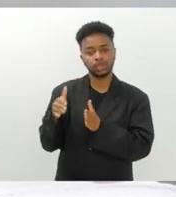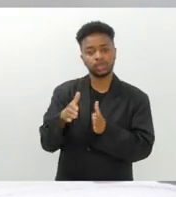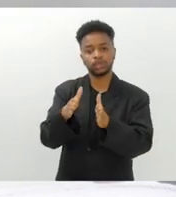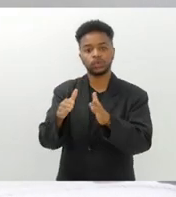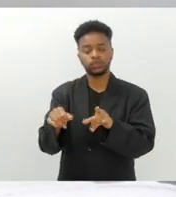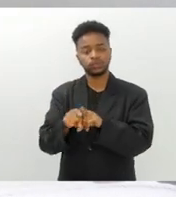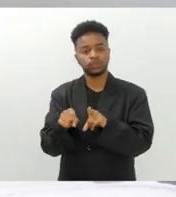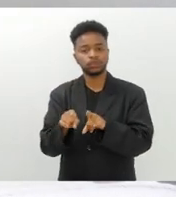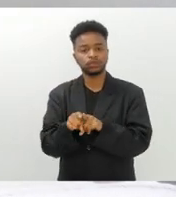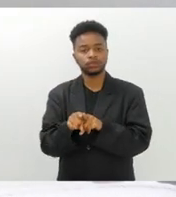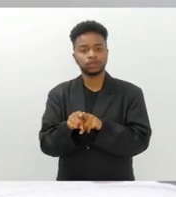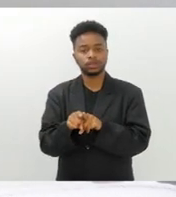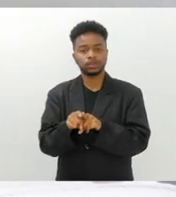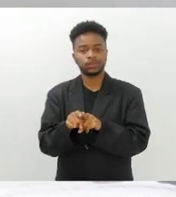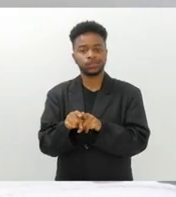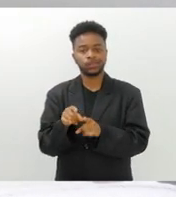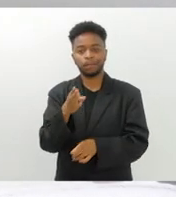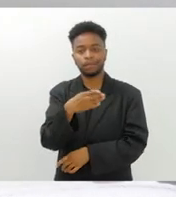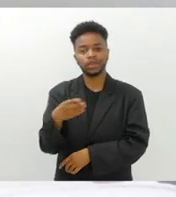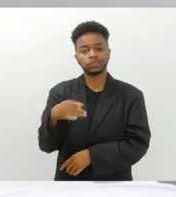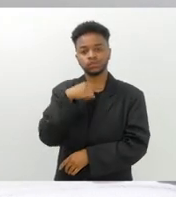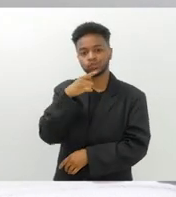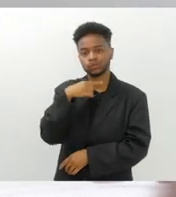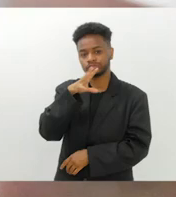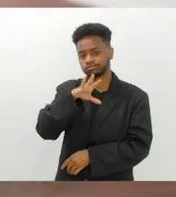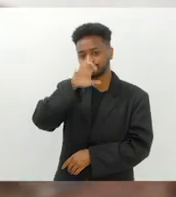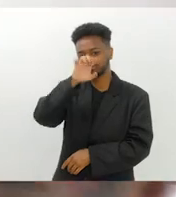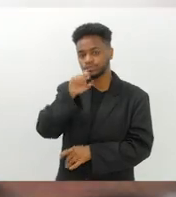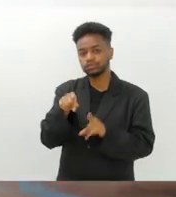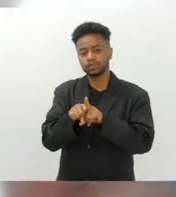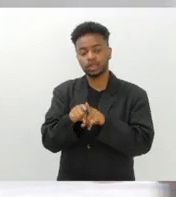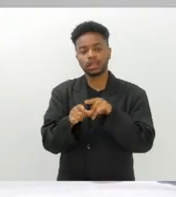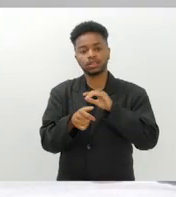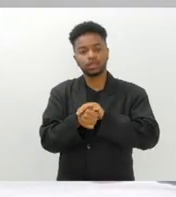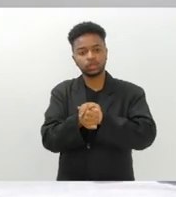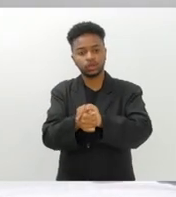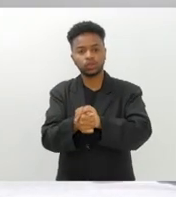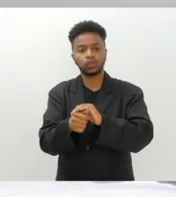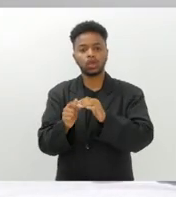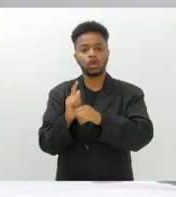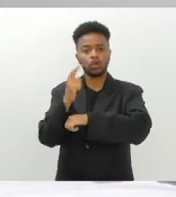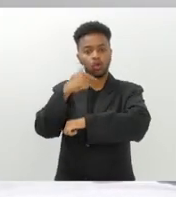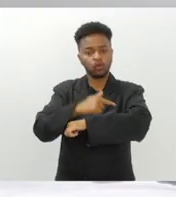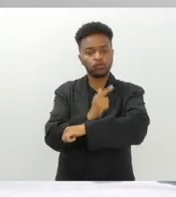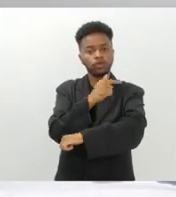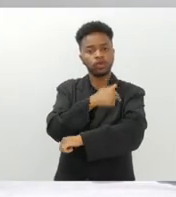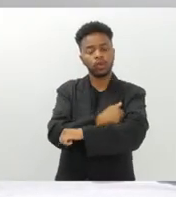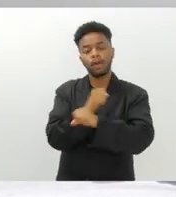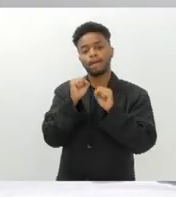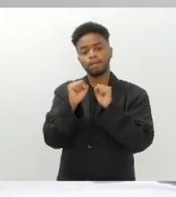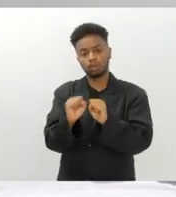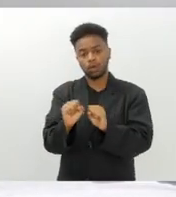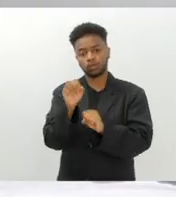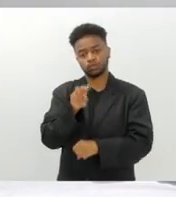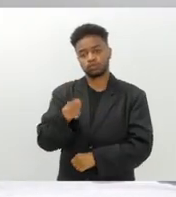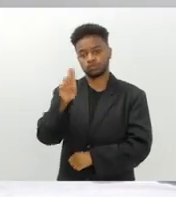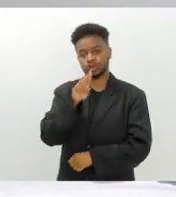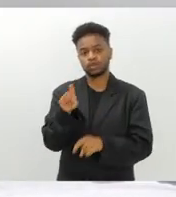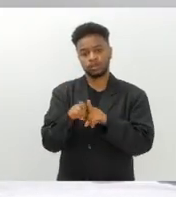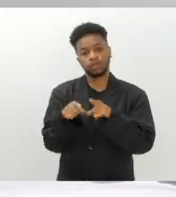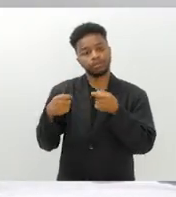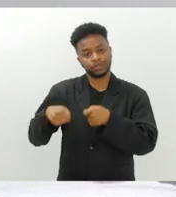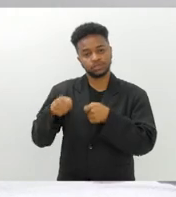intoxicando, asfixiando os peixes, tartarugas, golfinhos, e tudo isso pode e deve ser reutilizado. Isso é uma